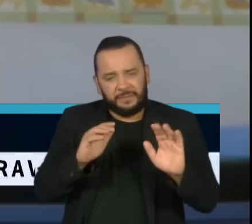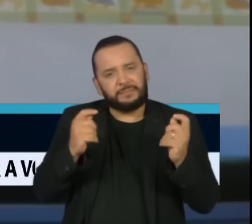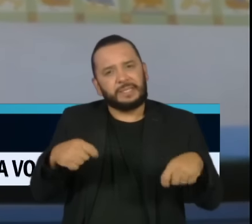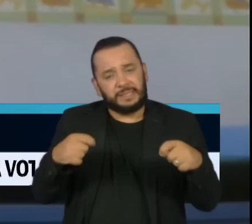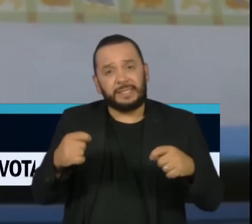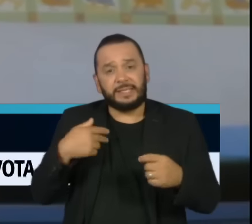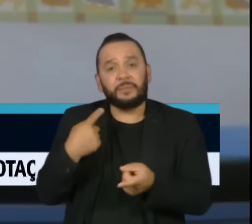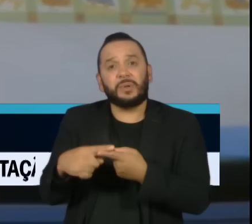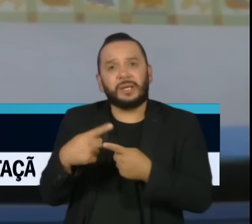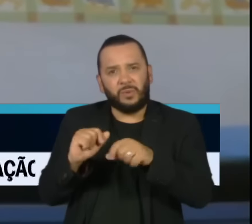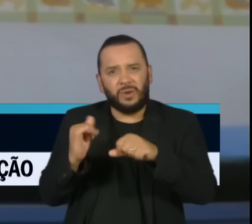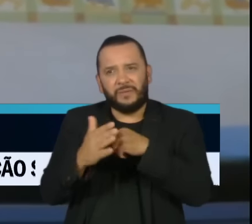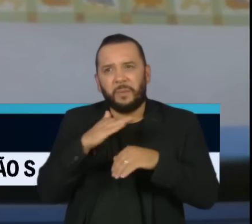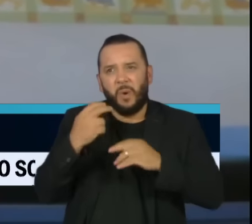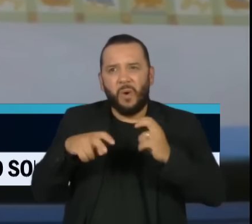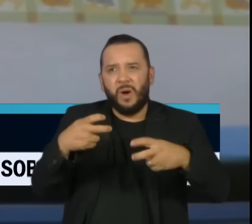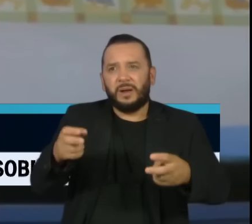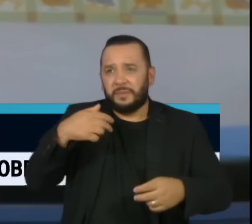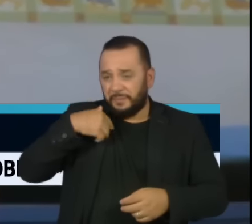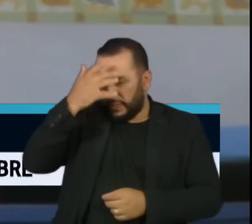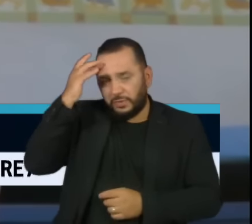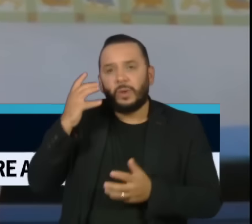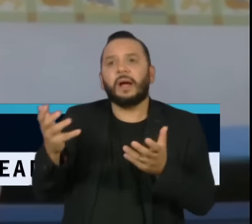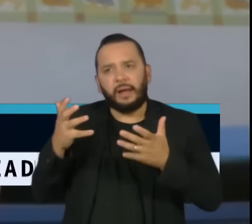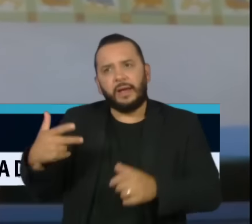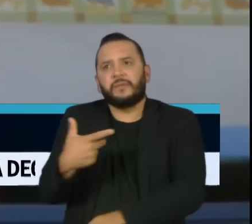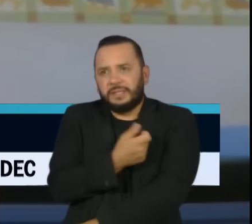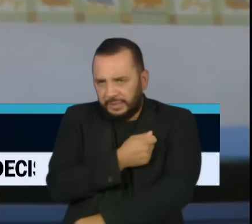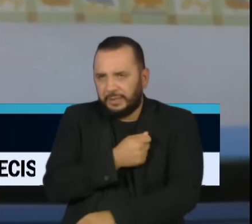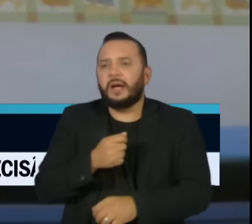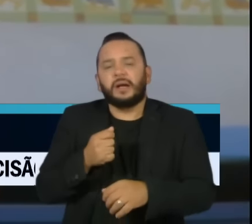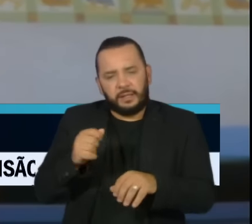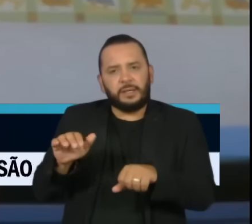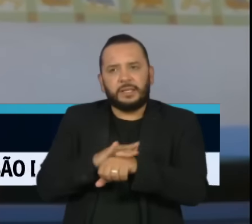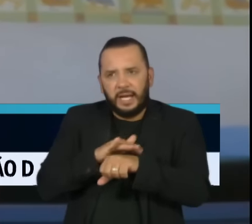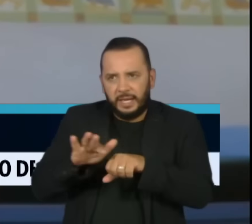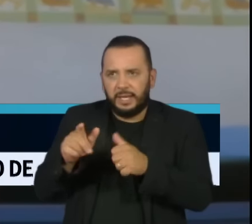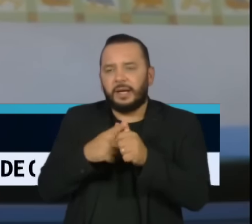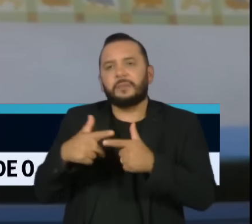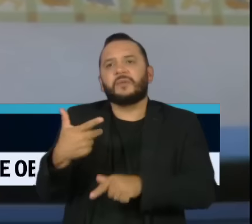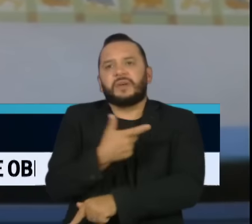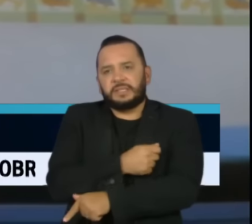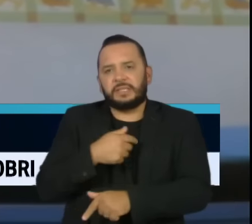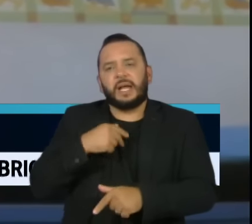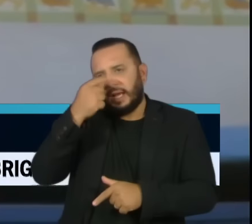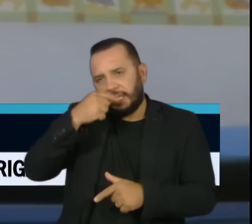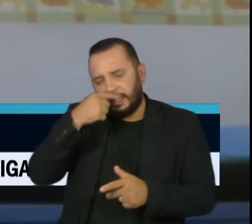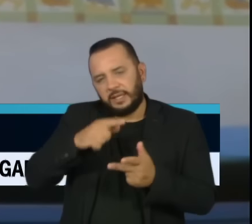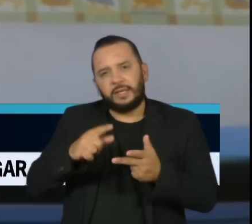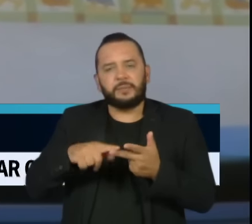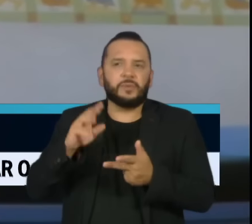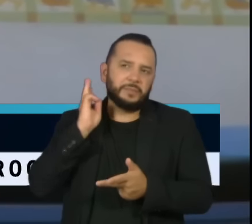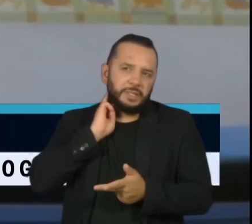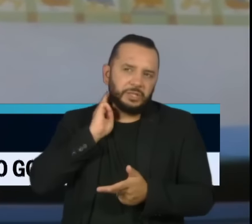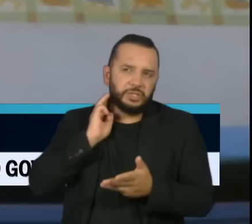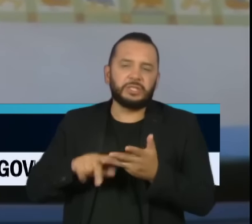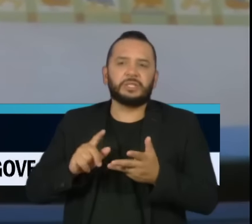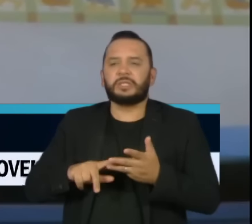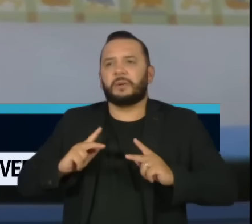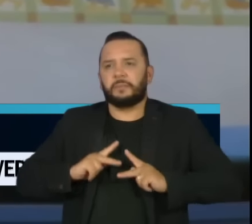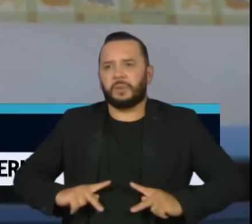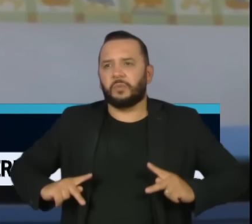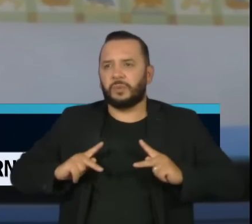Ninguém hesita em se vacinar ou vacinar seus filhos contra sarampo, contra gripe, contra meningite, contra pneumonias. Todas